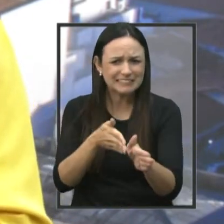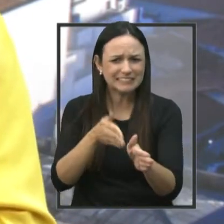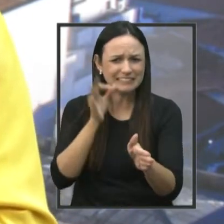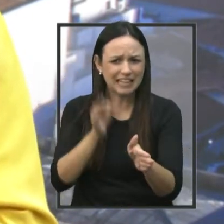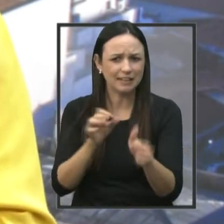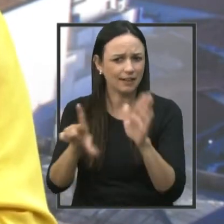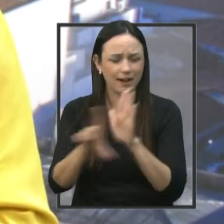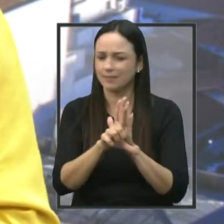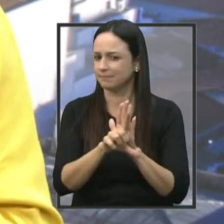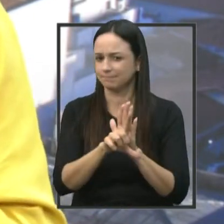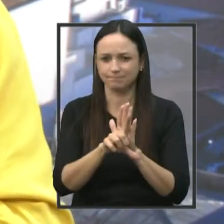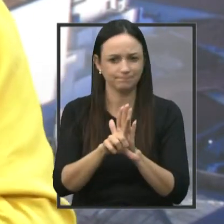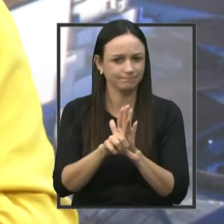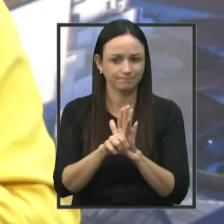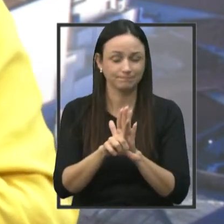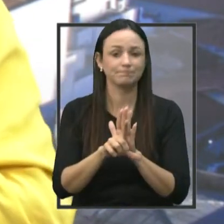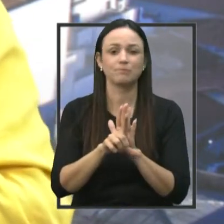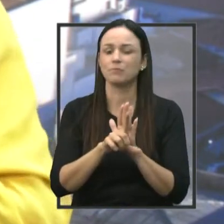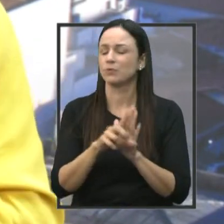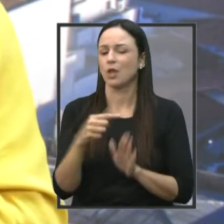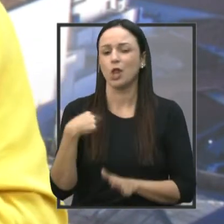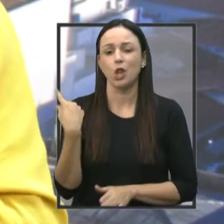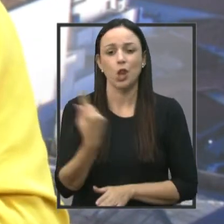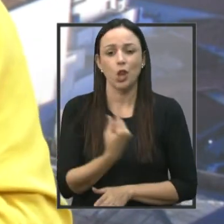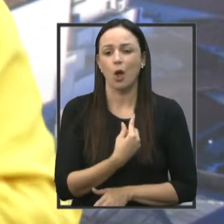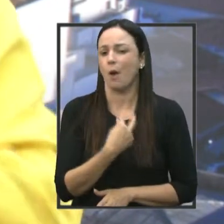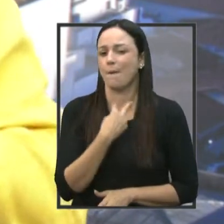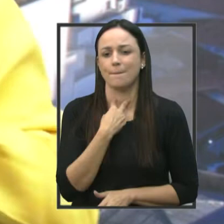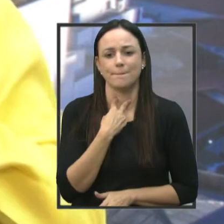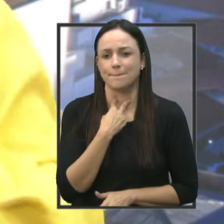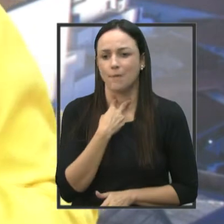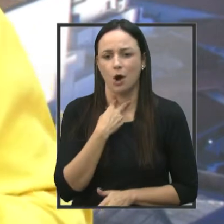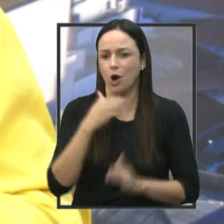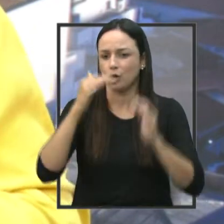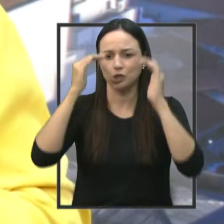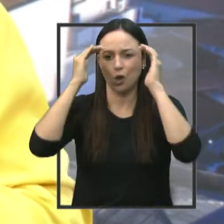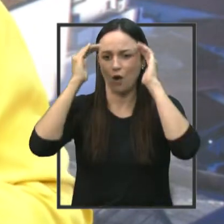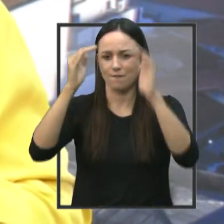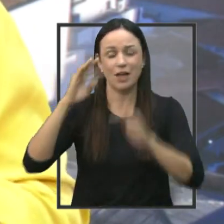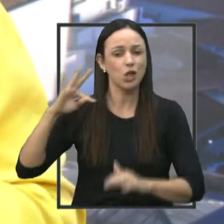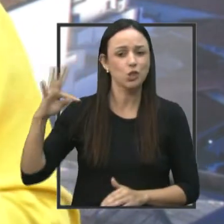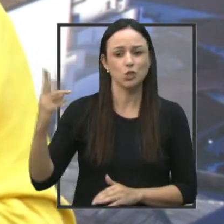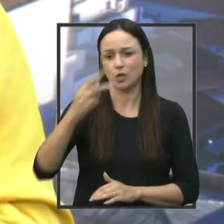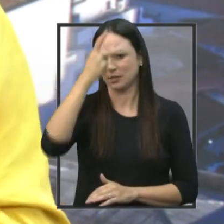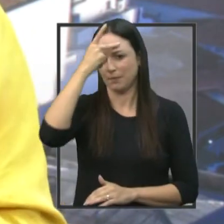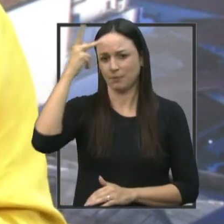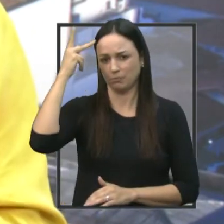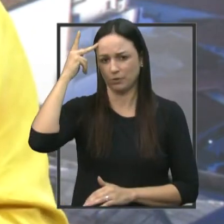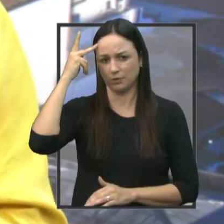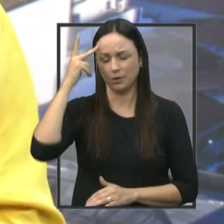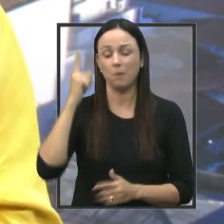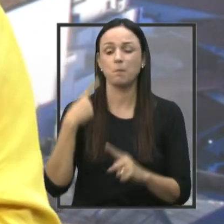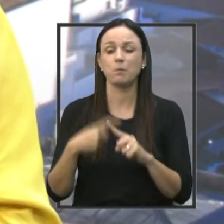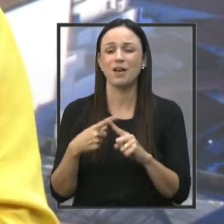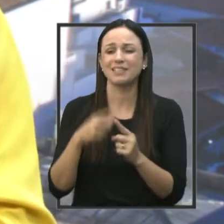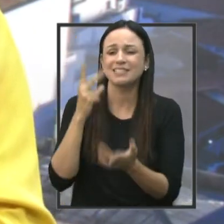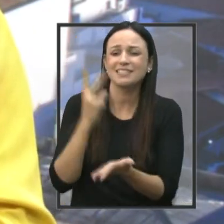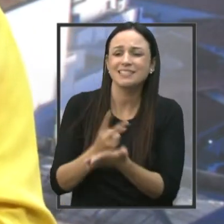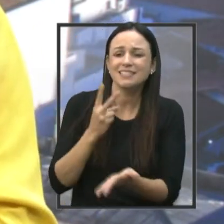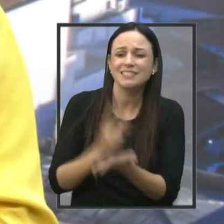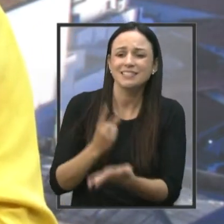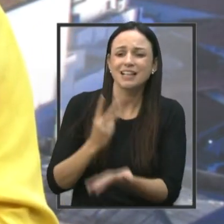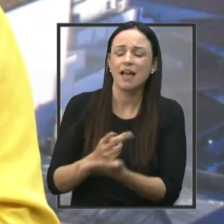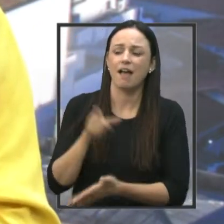entendeu? A gente não pode confiar em todas as pessoas, porque há sempre aquela que quer